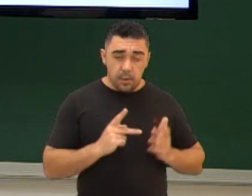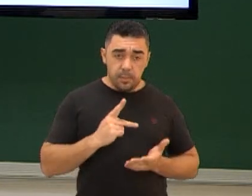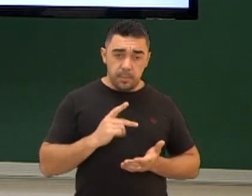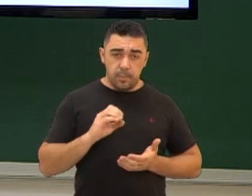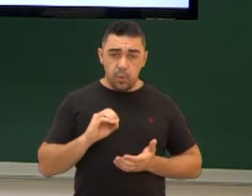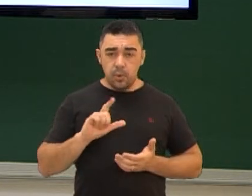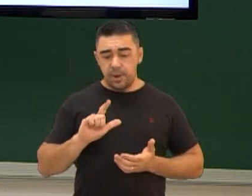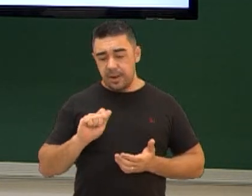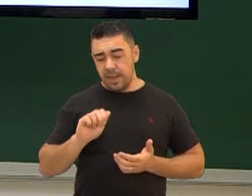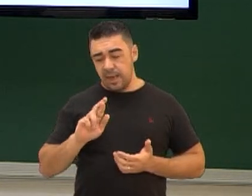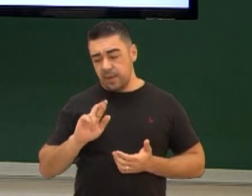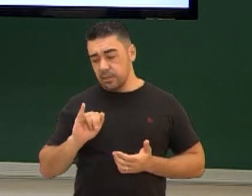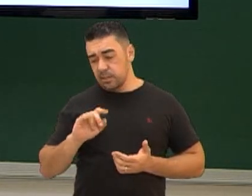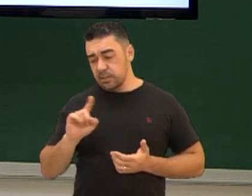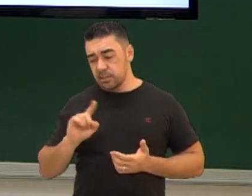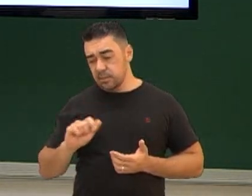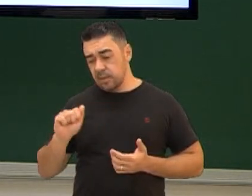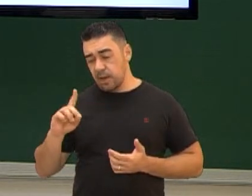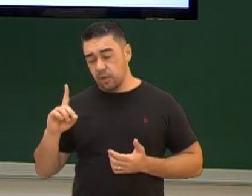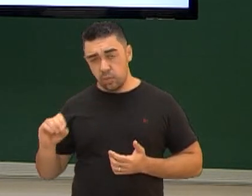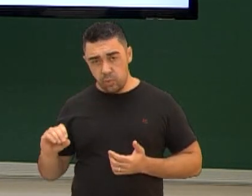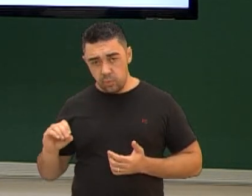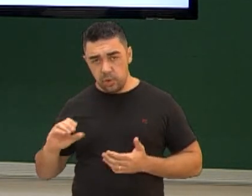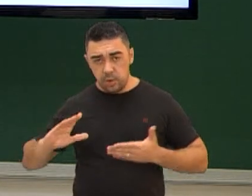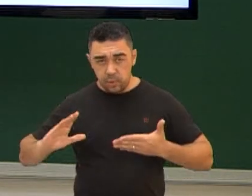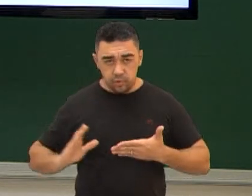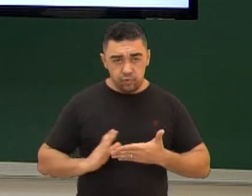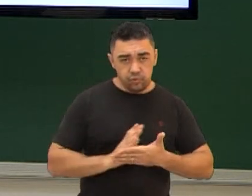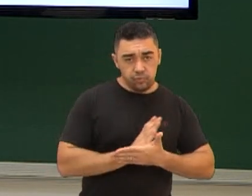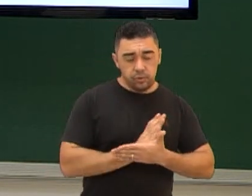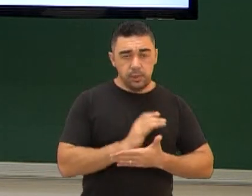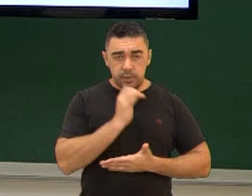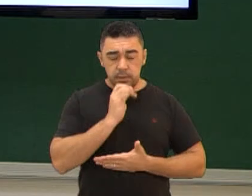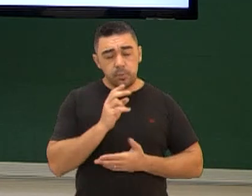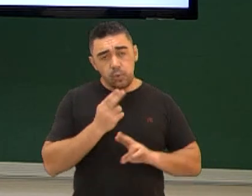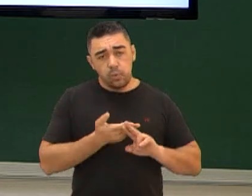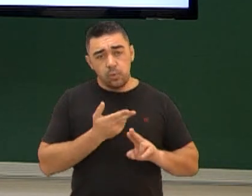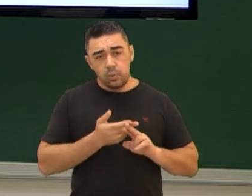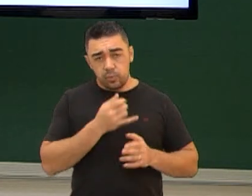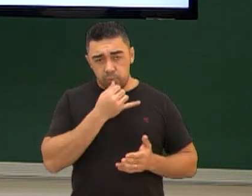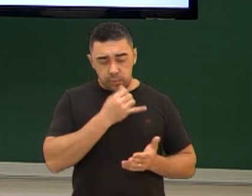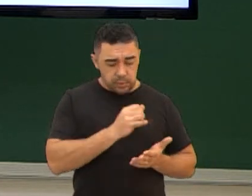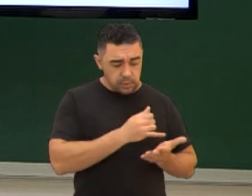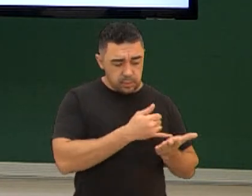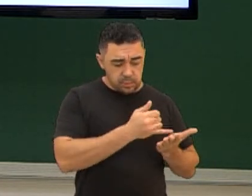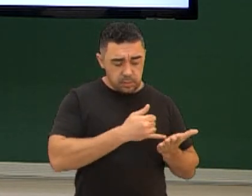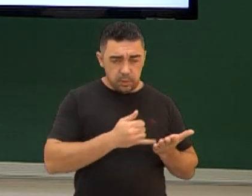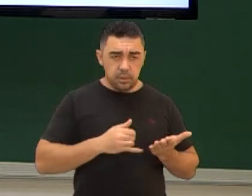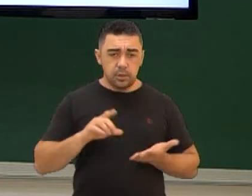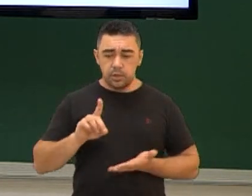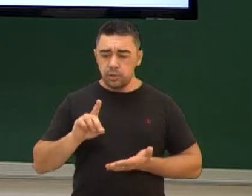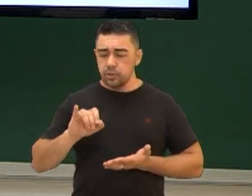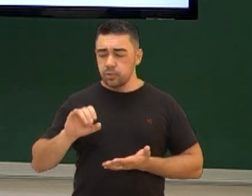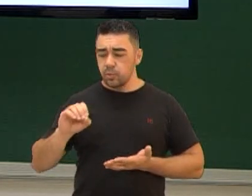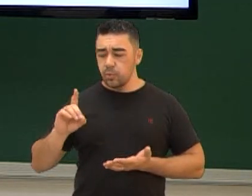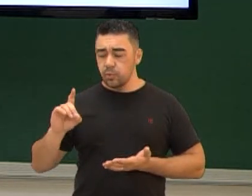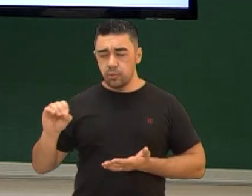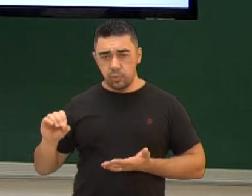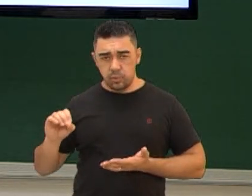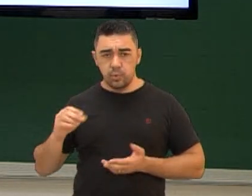isso facilmente, o material pode ser usado para circuitos eletrônicos, como o caso do diodo, né, que é